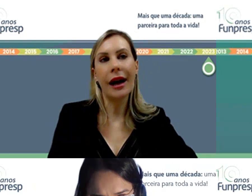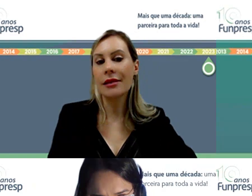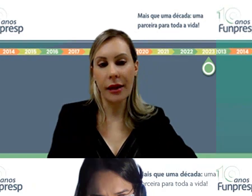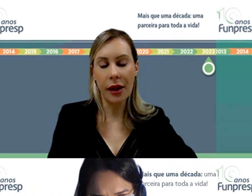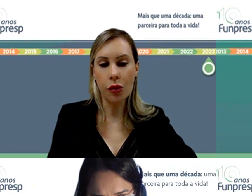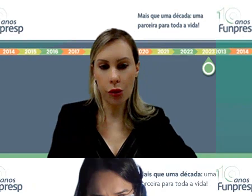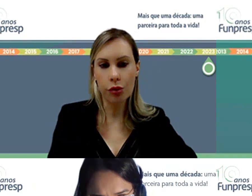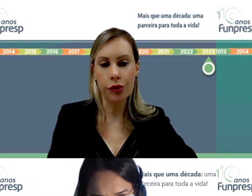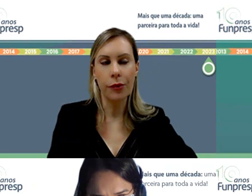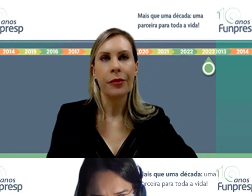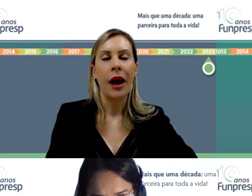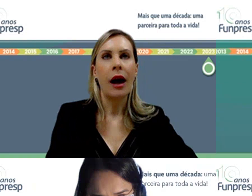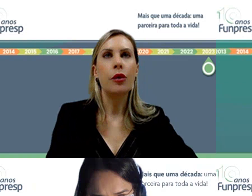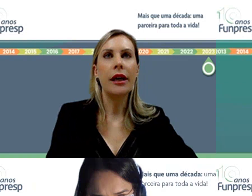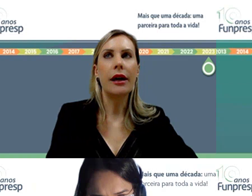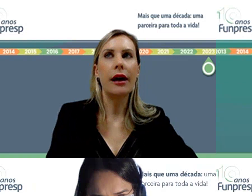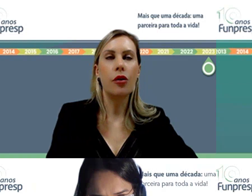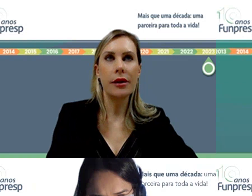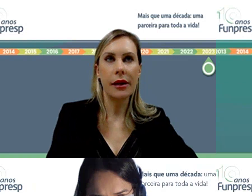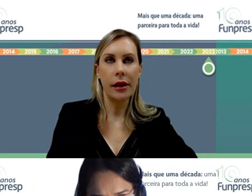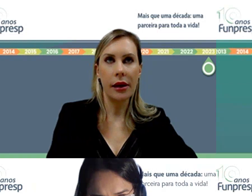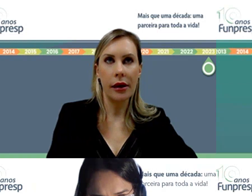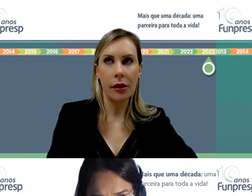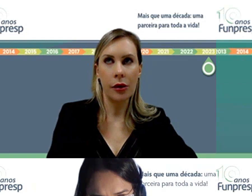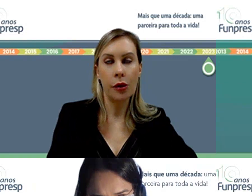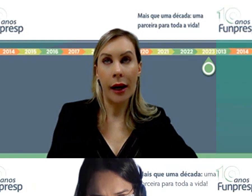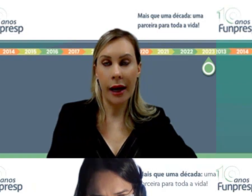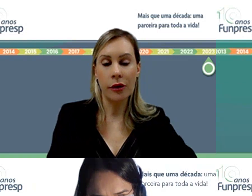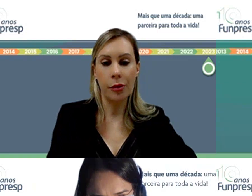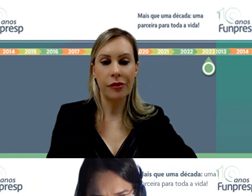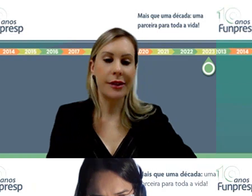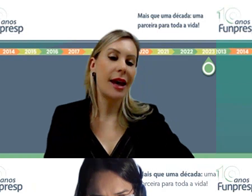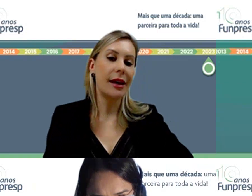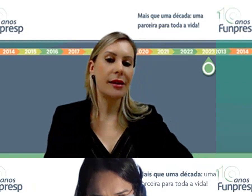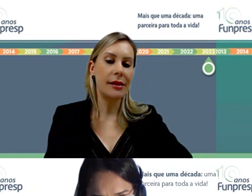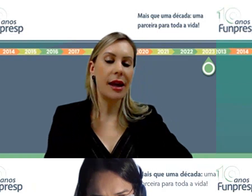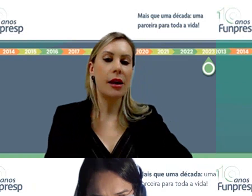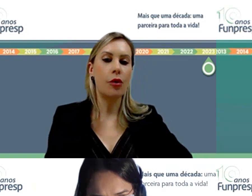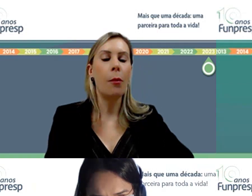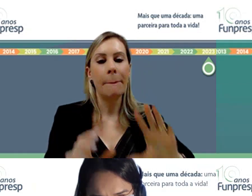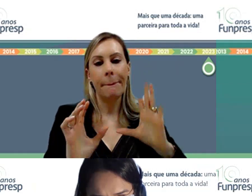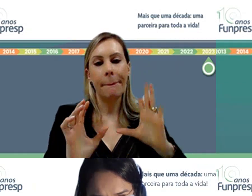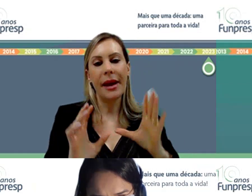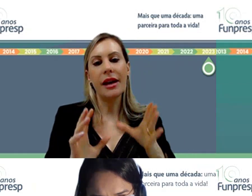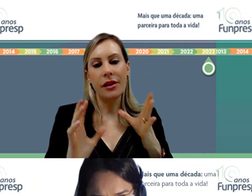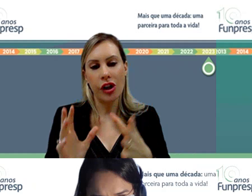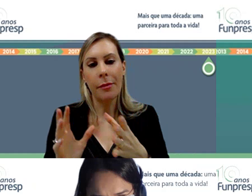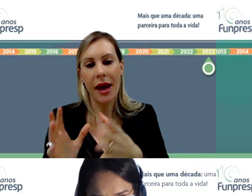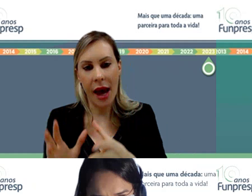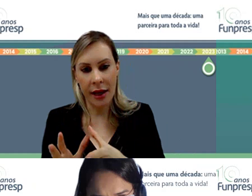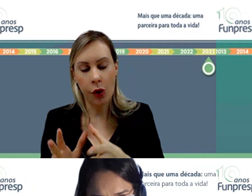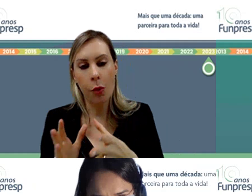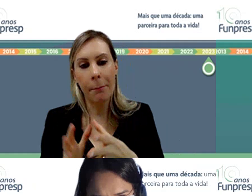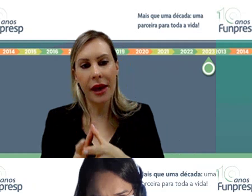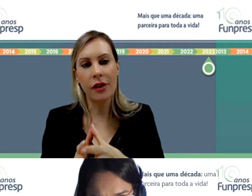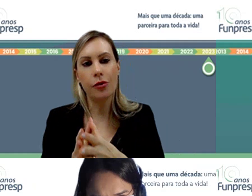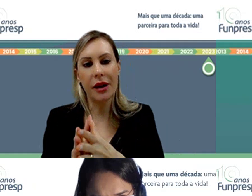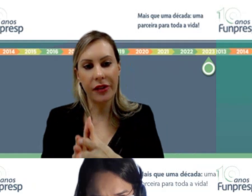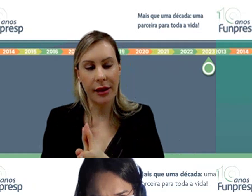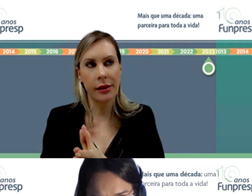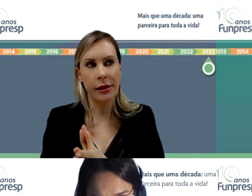valor para cá sem nenhum custo. A única coisa que eu alerto para você é que tem que ser um PGBL,